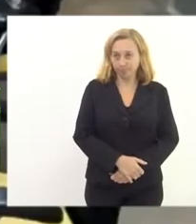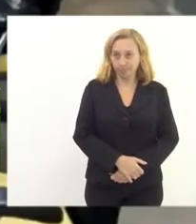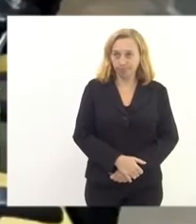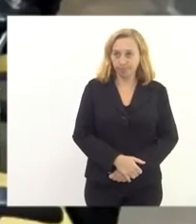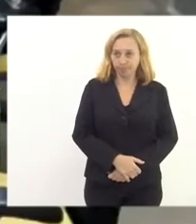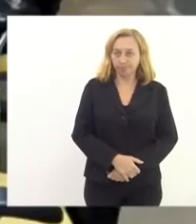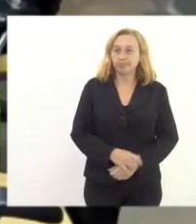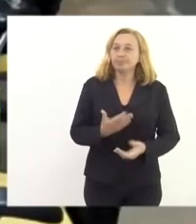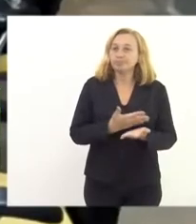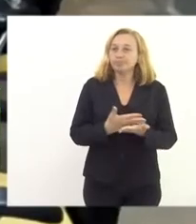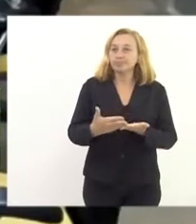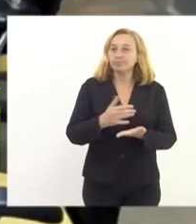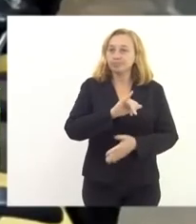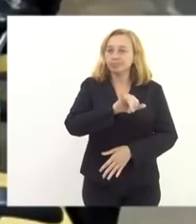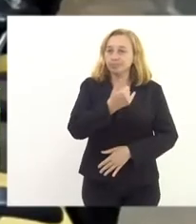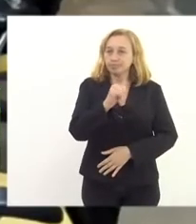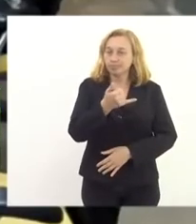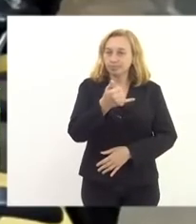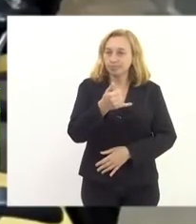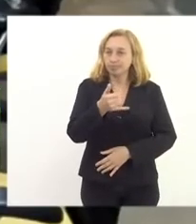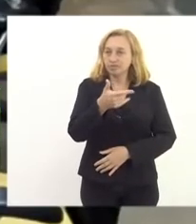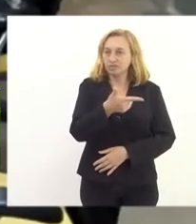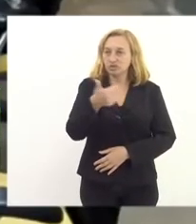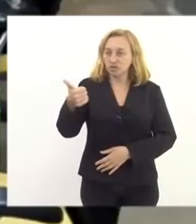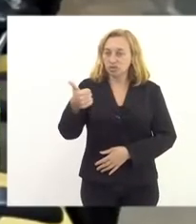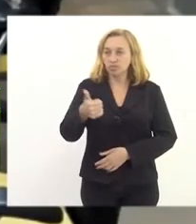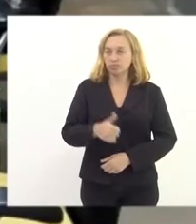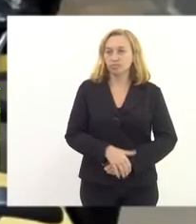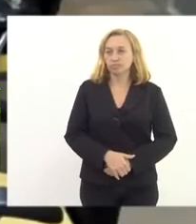Que foi no início de janeiro de 21,